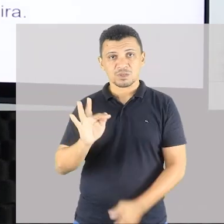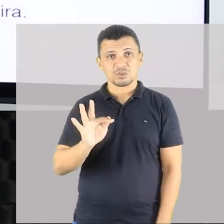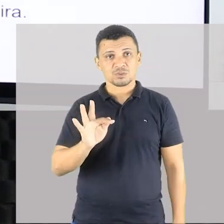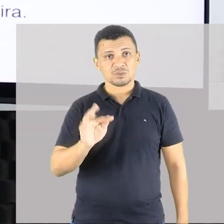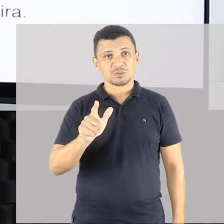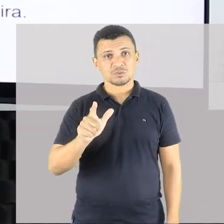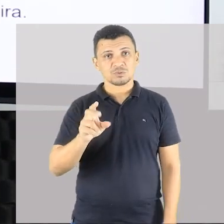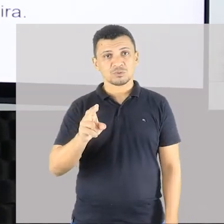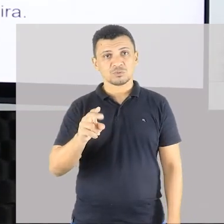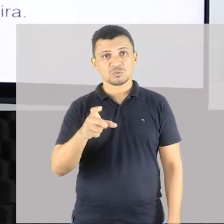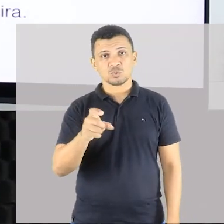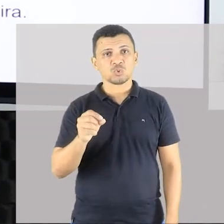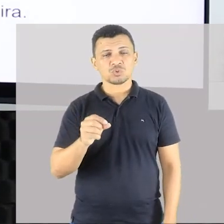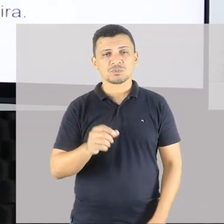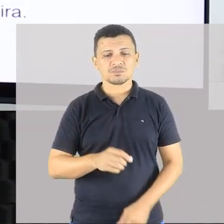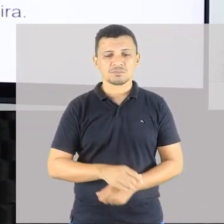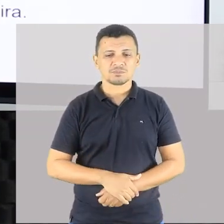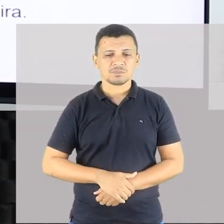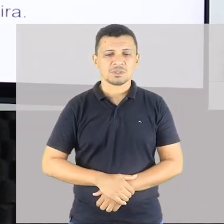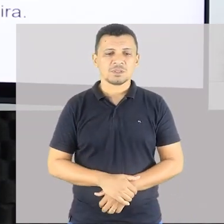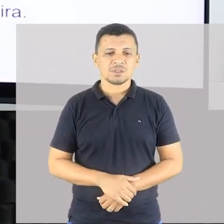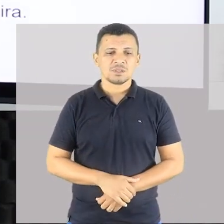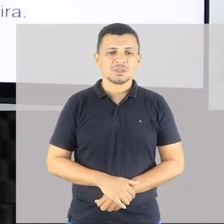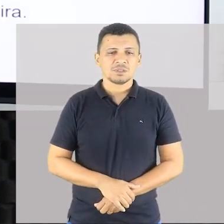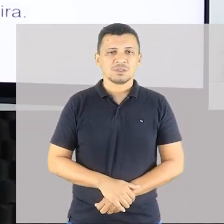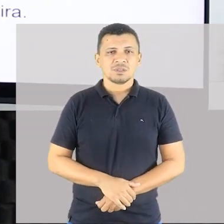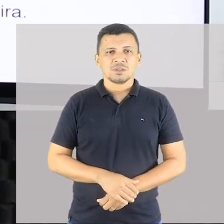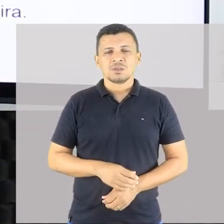do fluxo magnético,